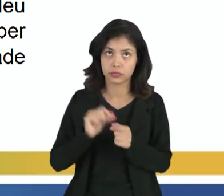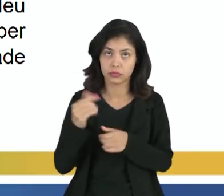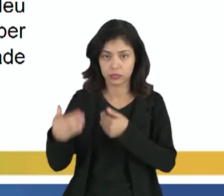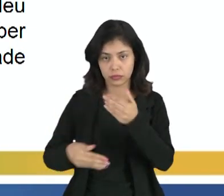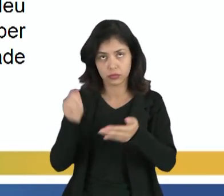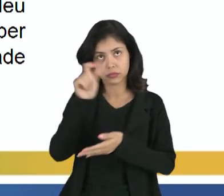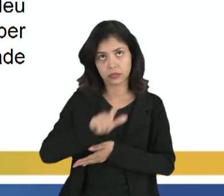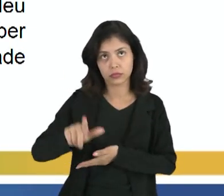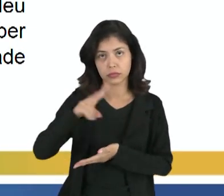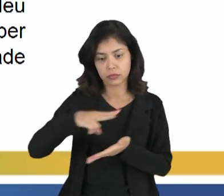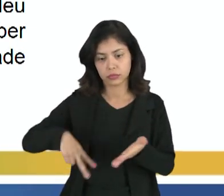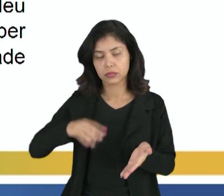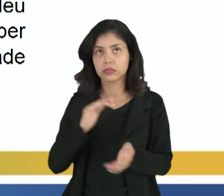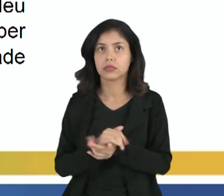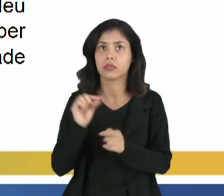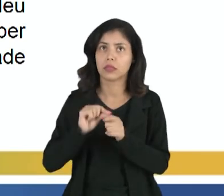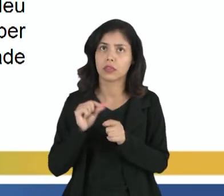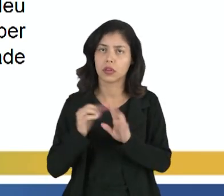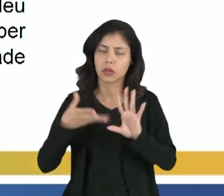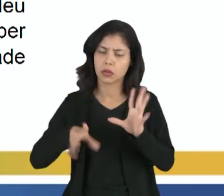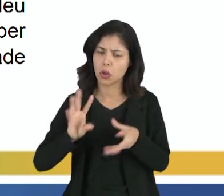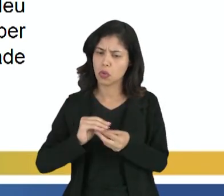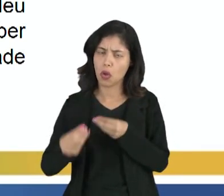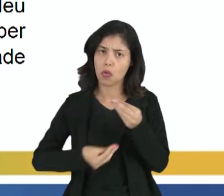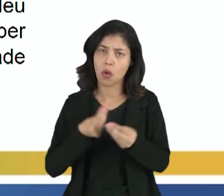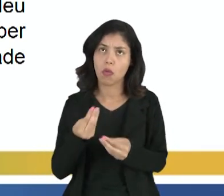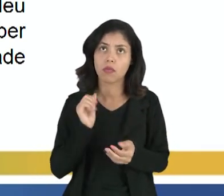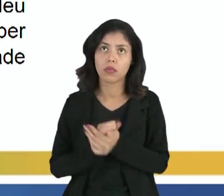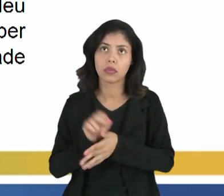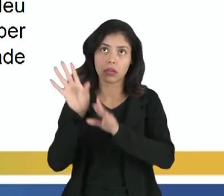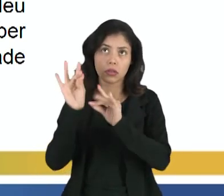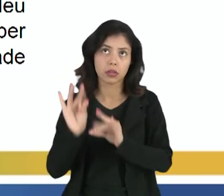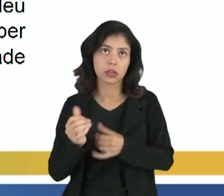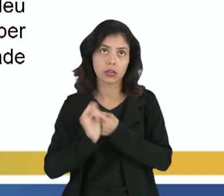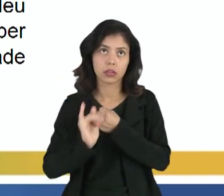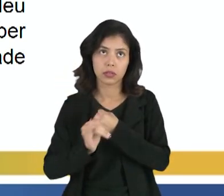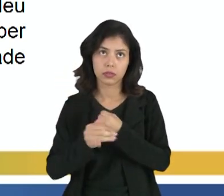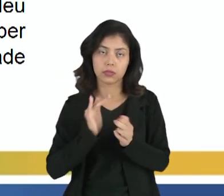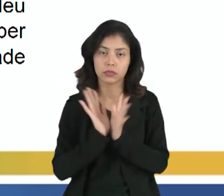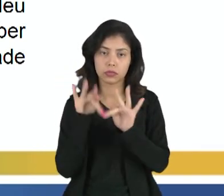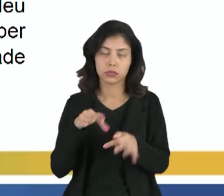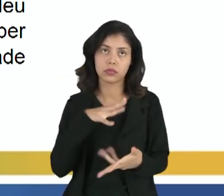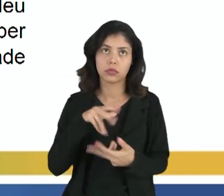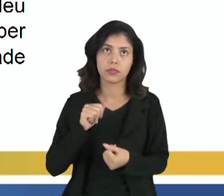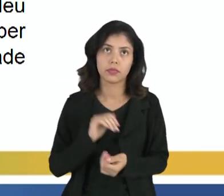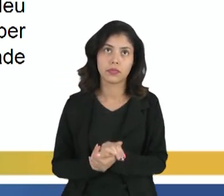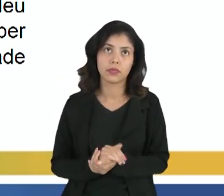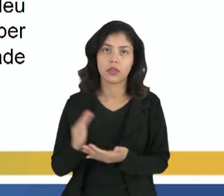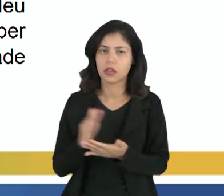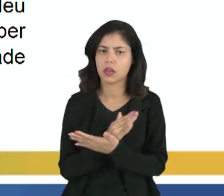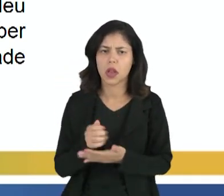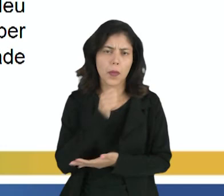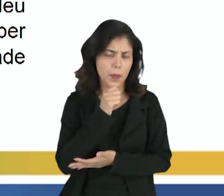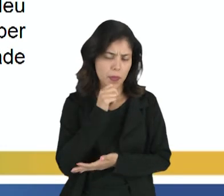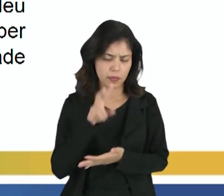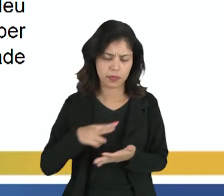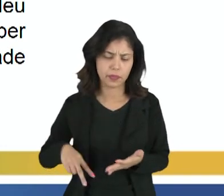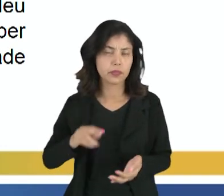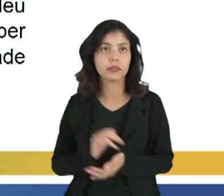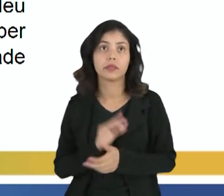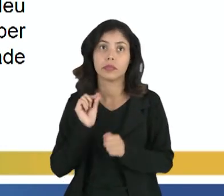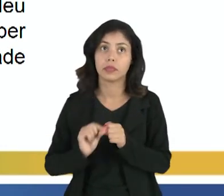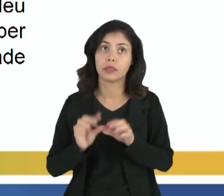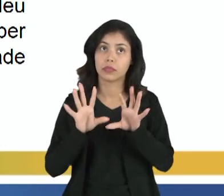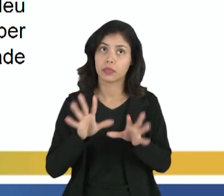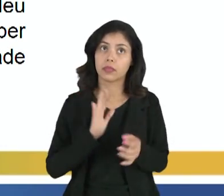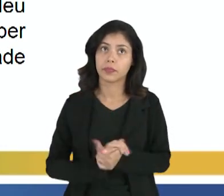feitas durante as leituras, faça um resumo como se fosse contar a história da crônica O Fim do Mundo para alguém que não leu.